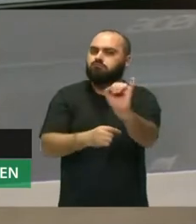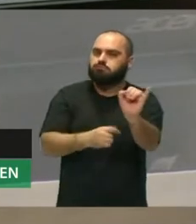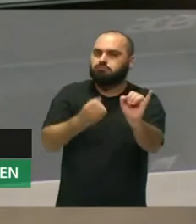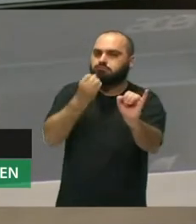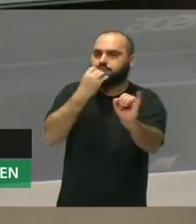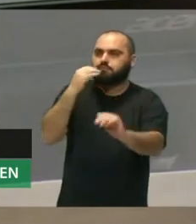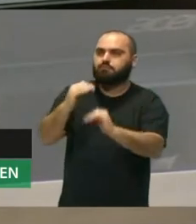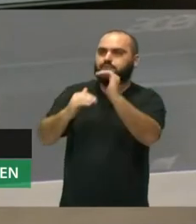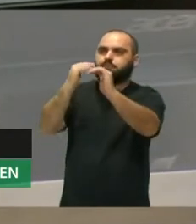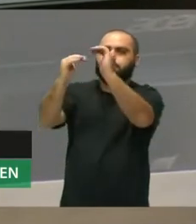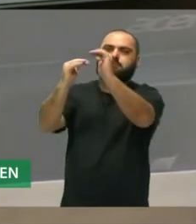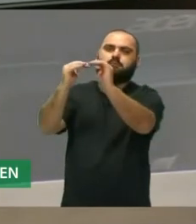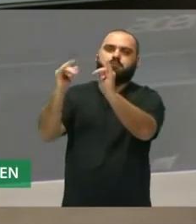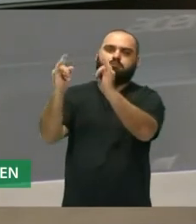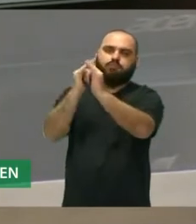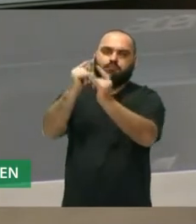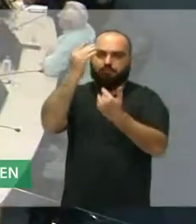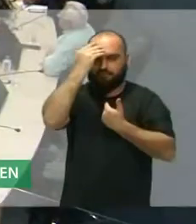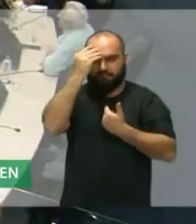das entidades. Obrigado.